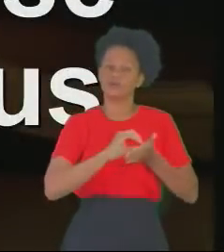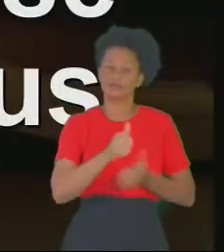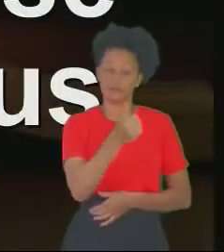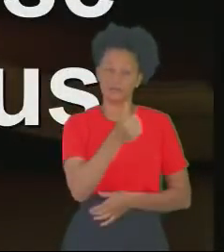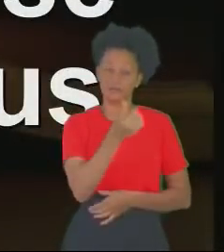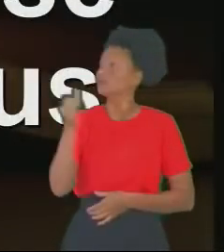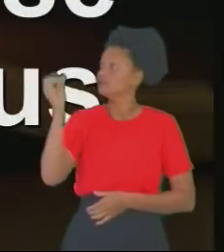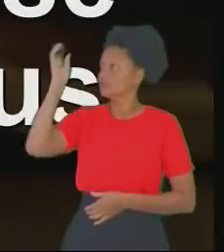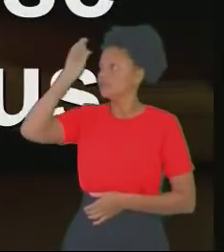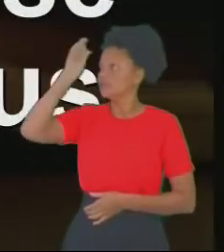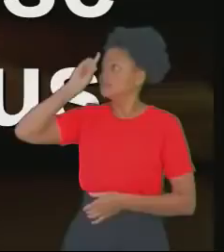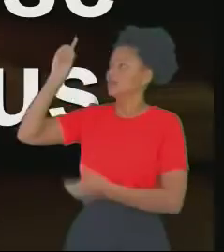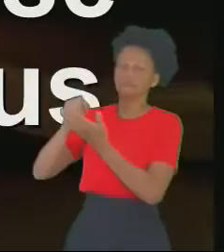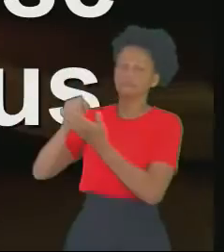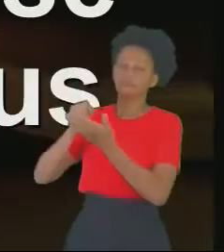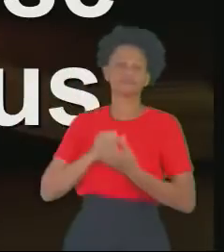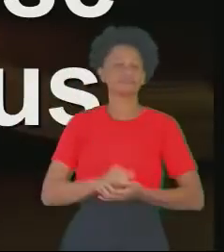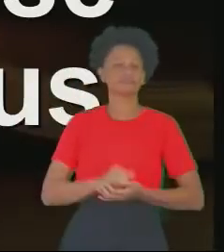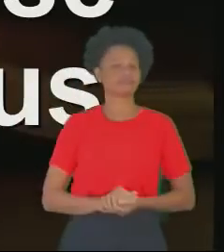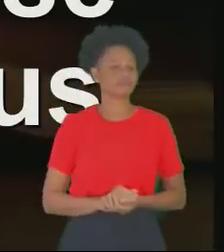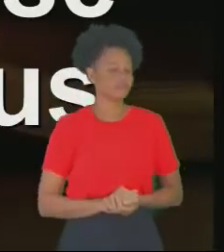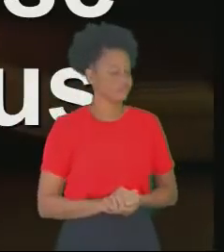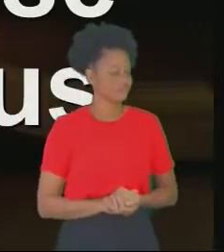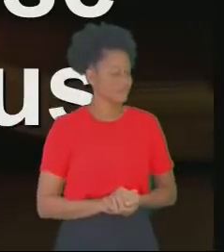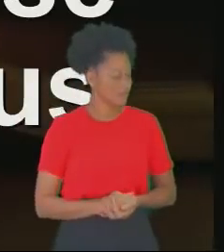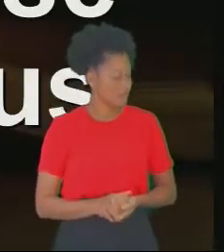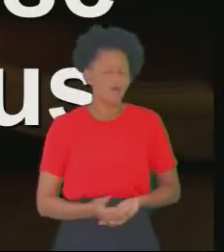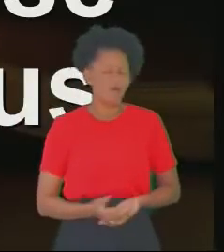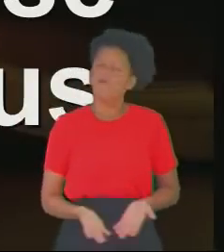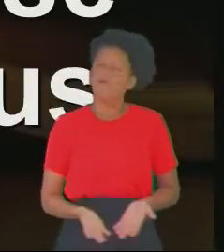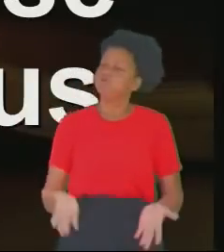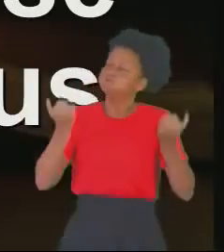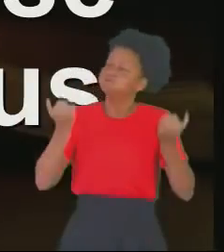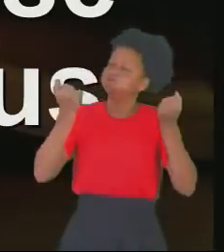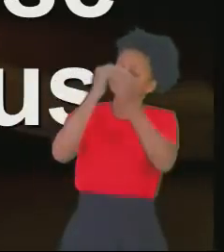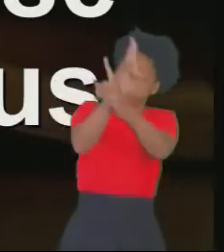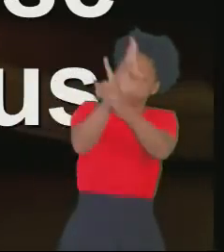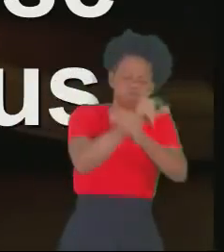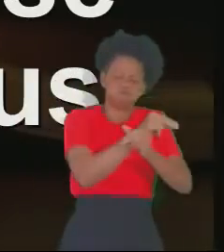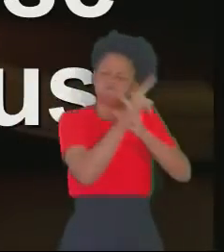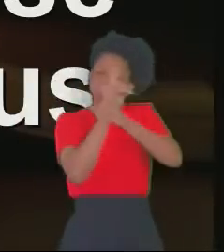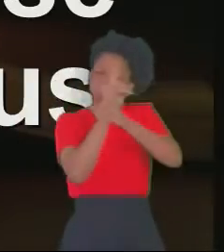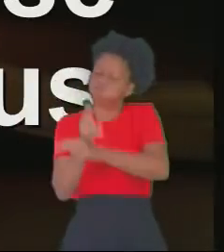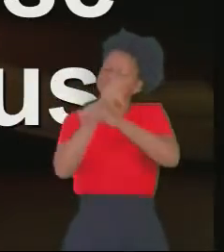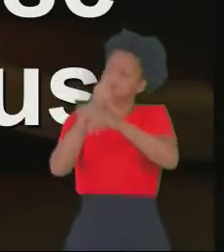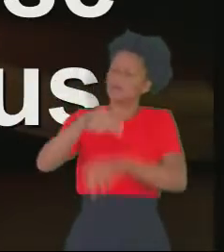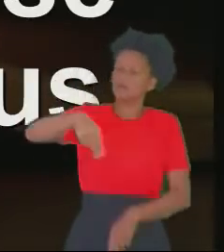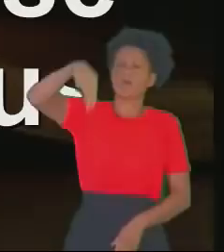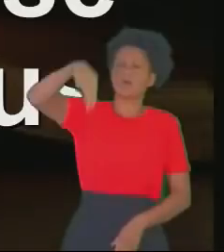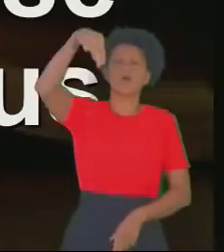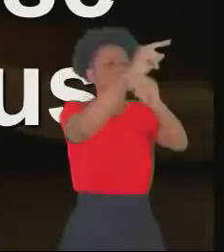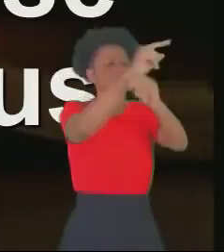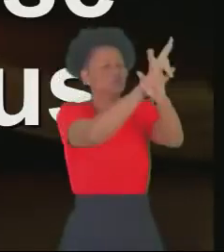Deus. Levanta-te, vento norte, e vem tu, vento sul,